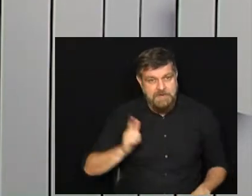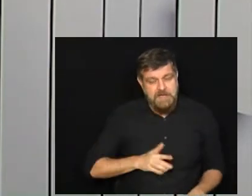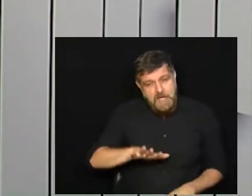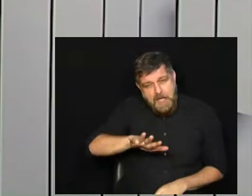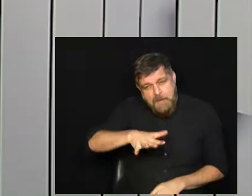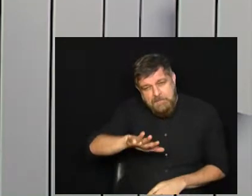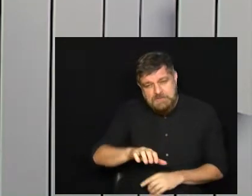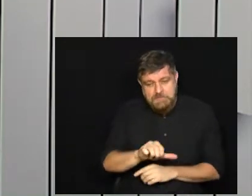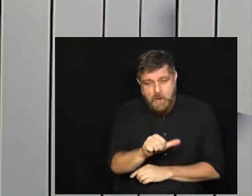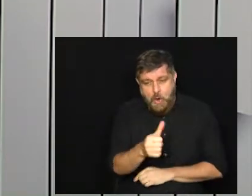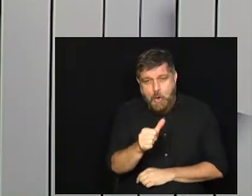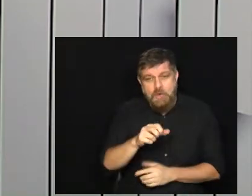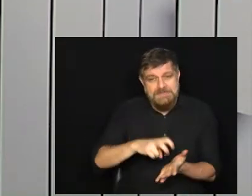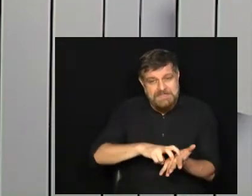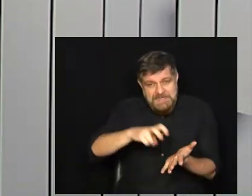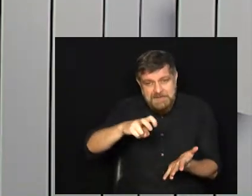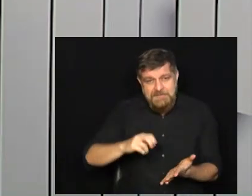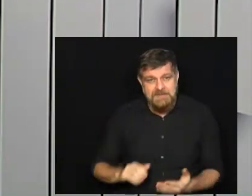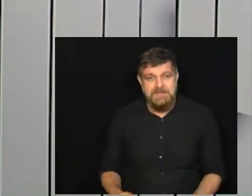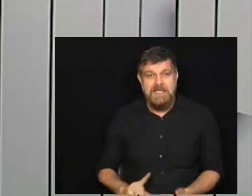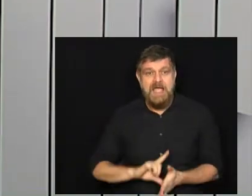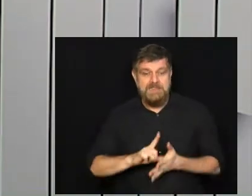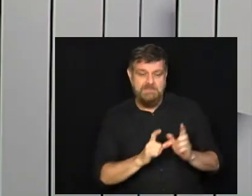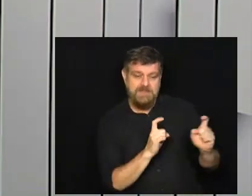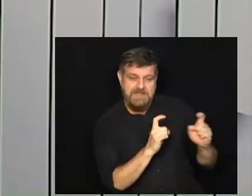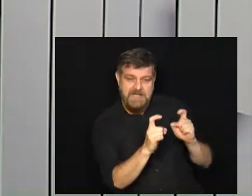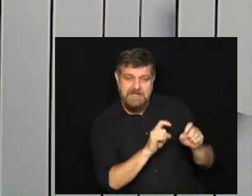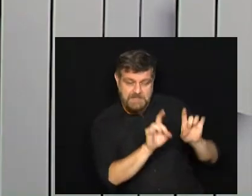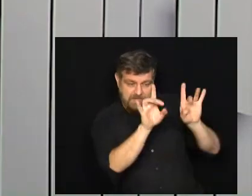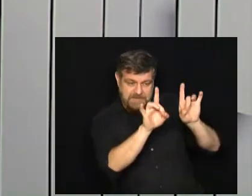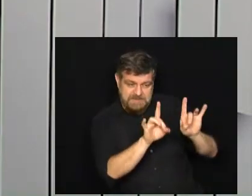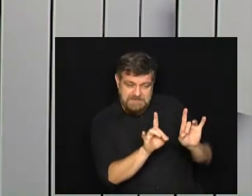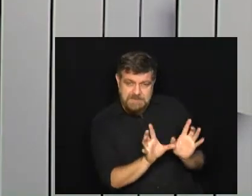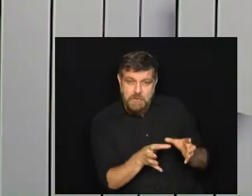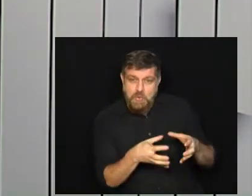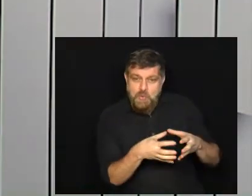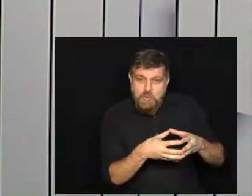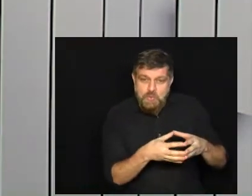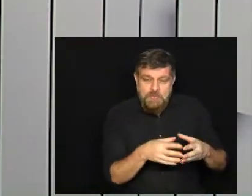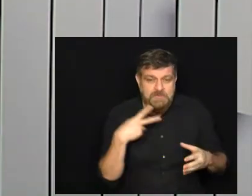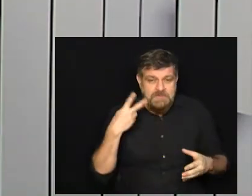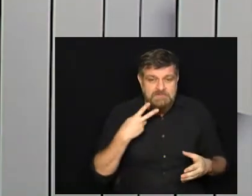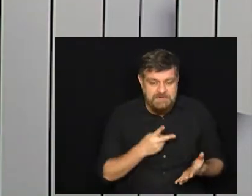volta das 11 horas da manhã, após a reunião extraordinária